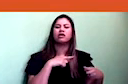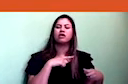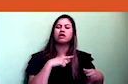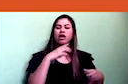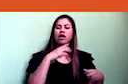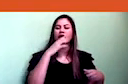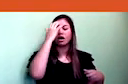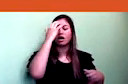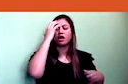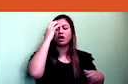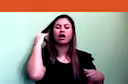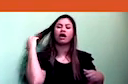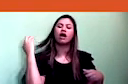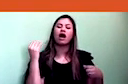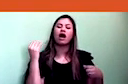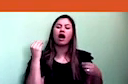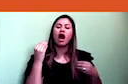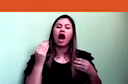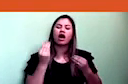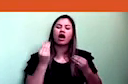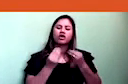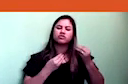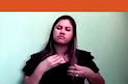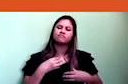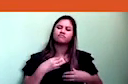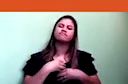mesma, ocorre um sentimento.